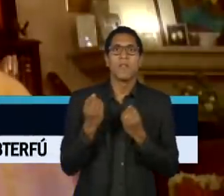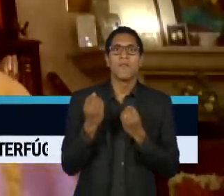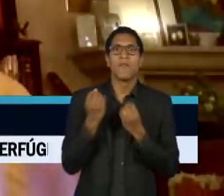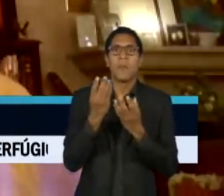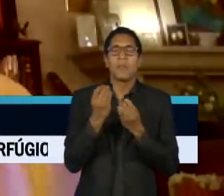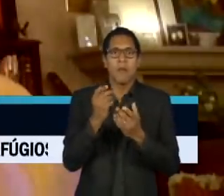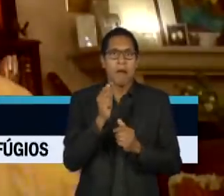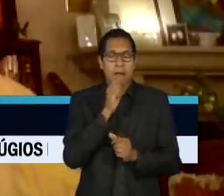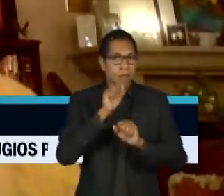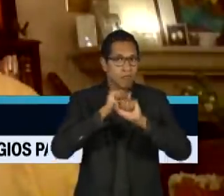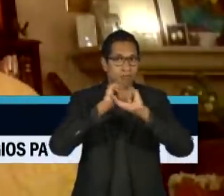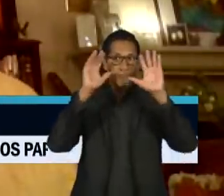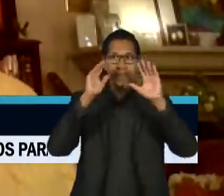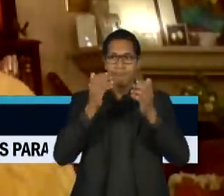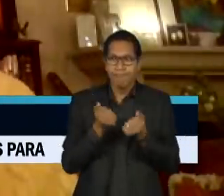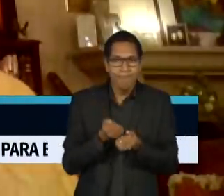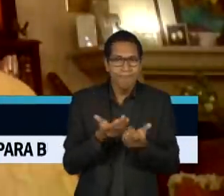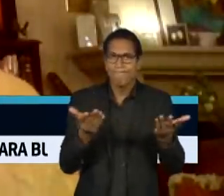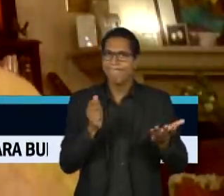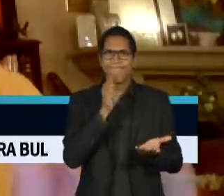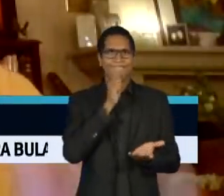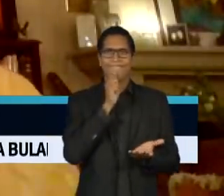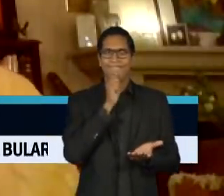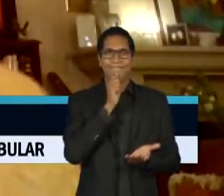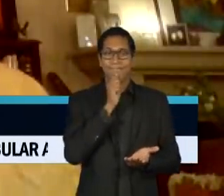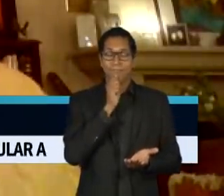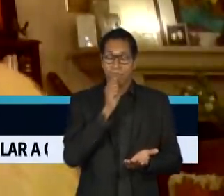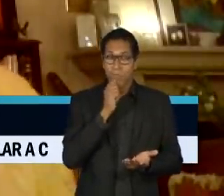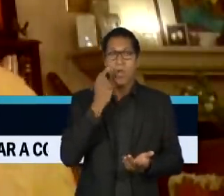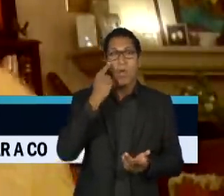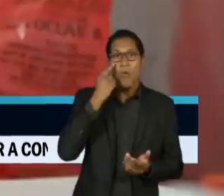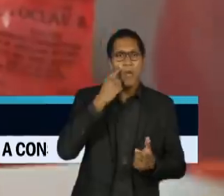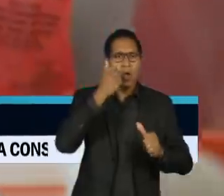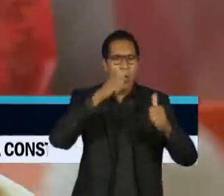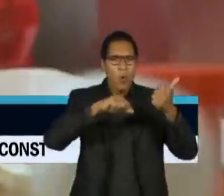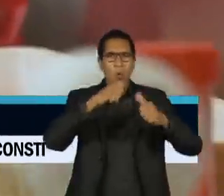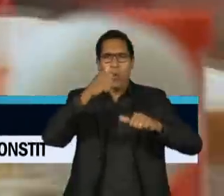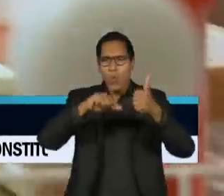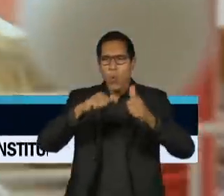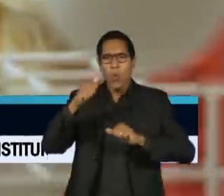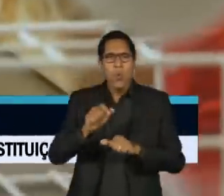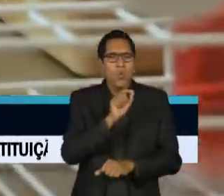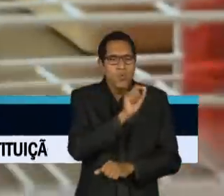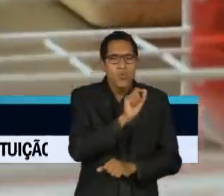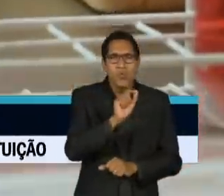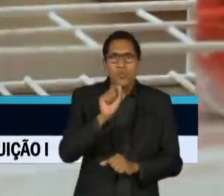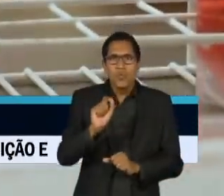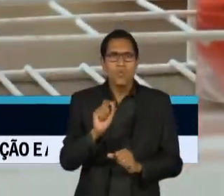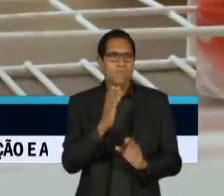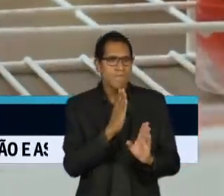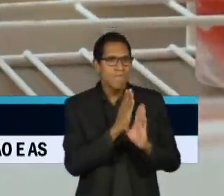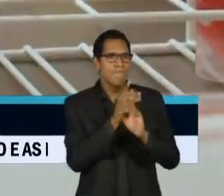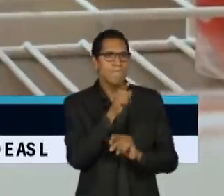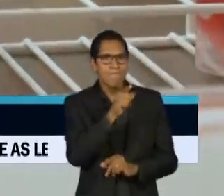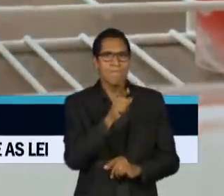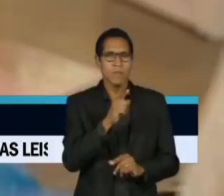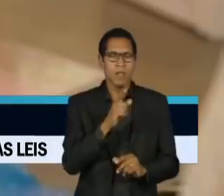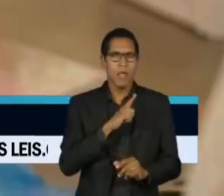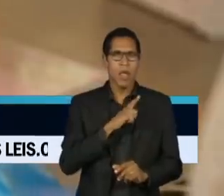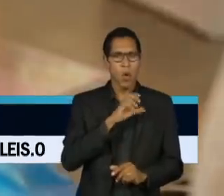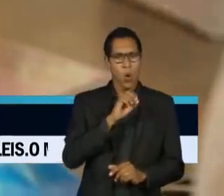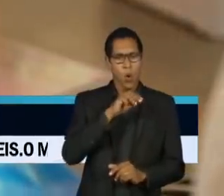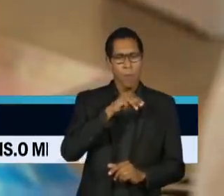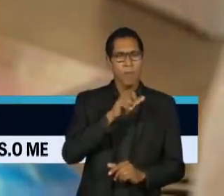mas está se olhando, estudando, avaliando os casos que estão sendo notificados e até que tem um